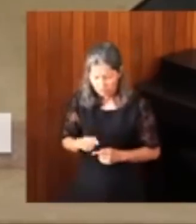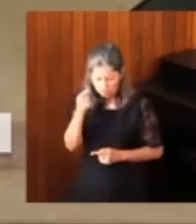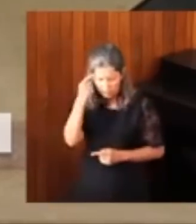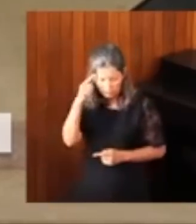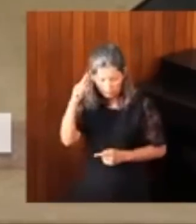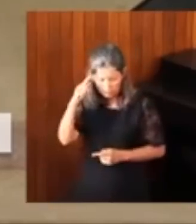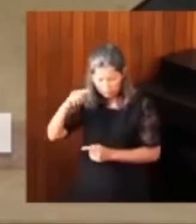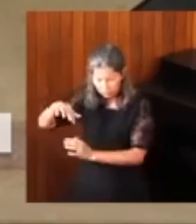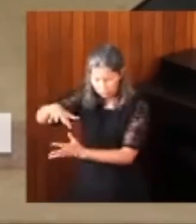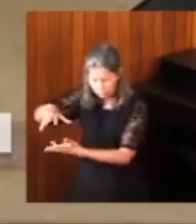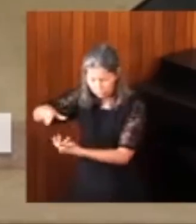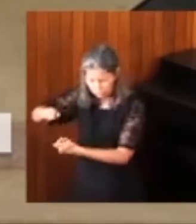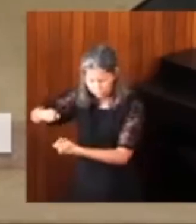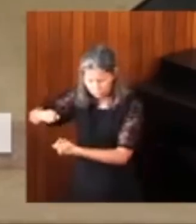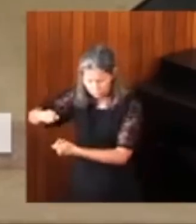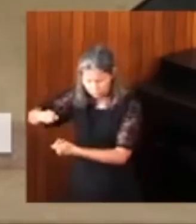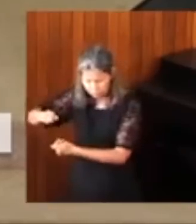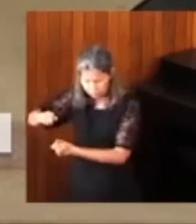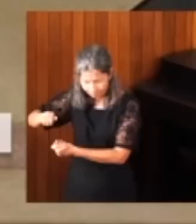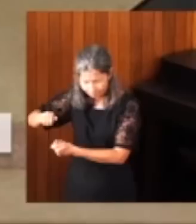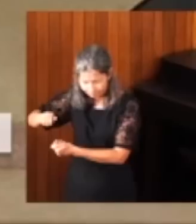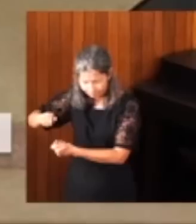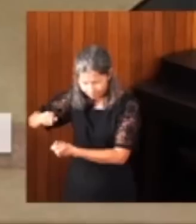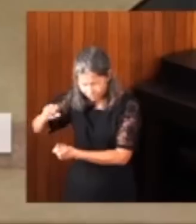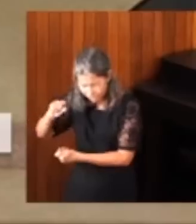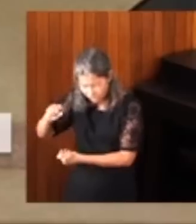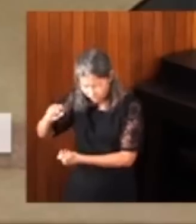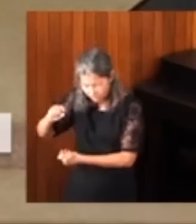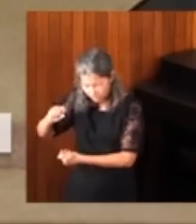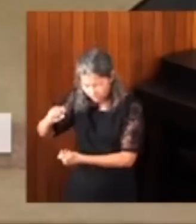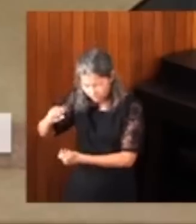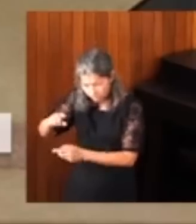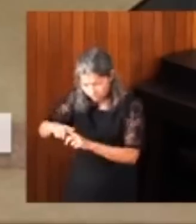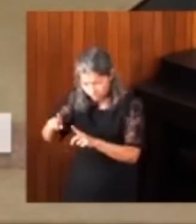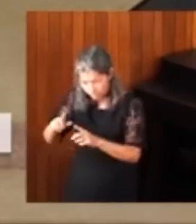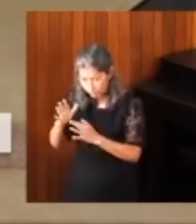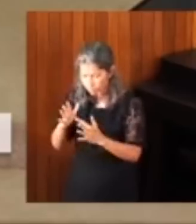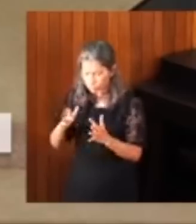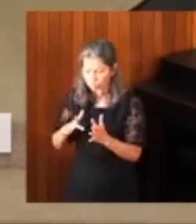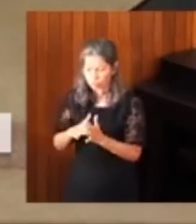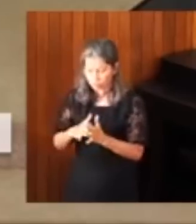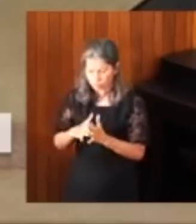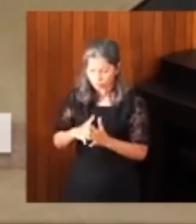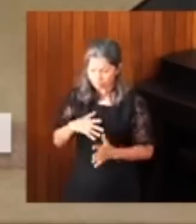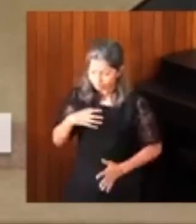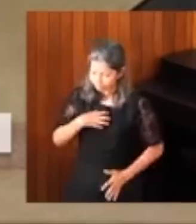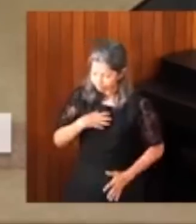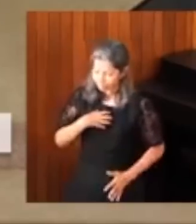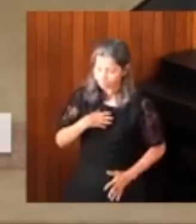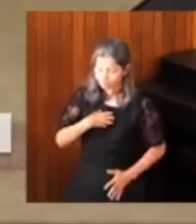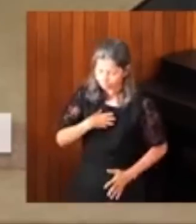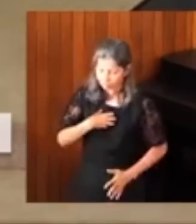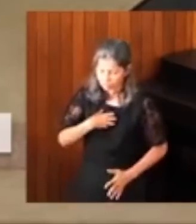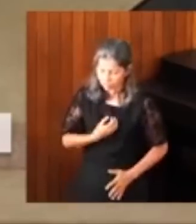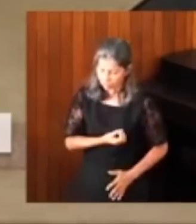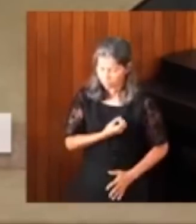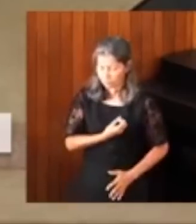limitadas, Jesus é que alimenta, Jesus é que liberta, Jesus é que nos dá sentido para viver. Então não esqueça, o texto está falando de